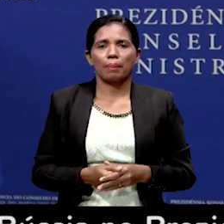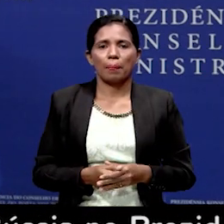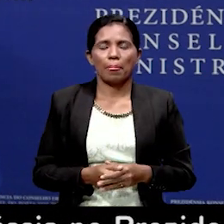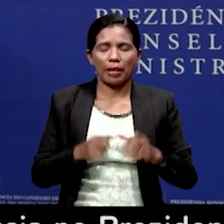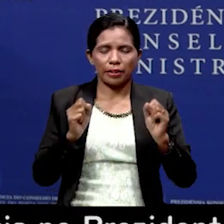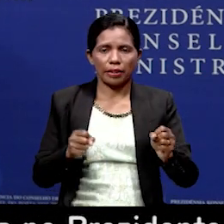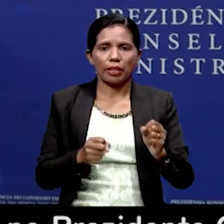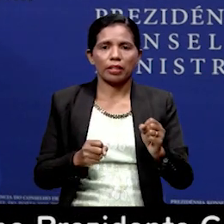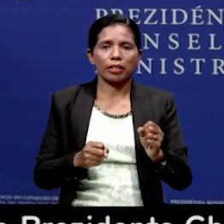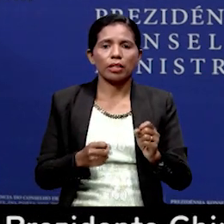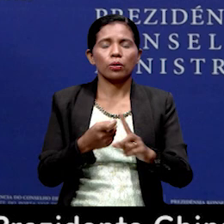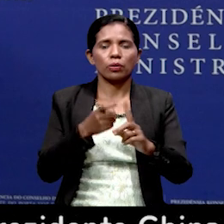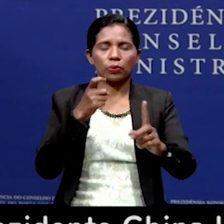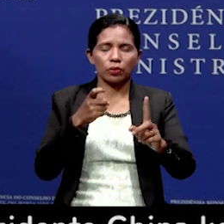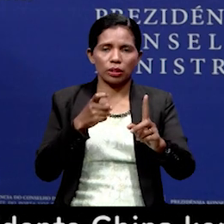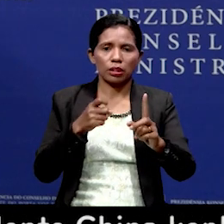protocolo